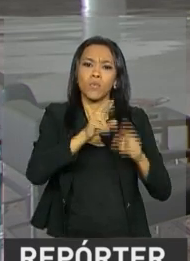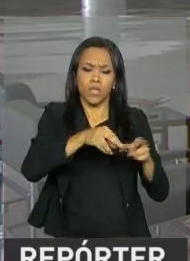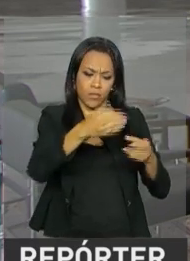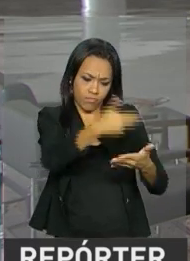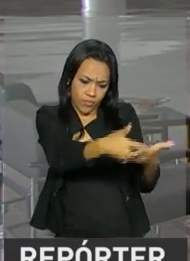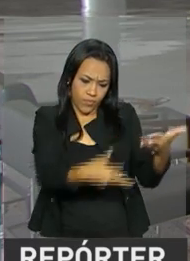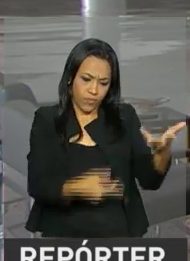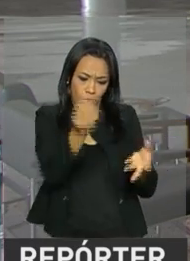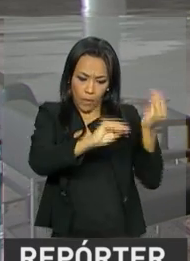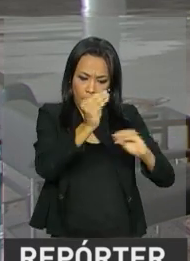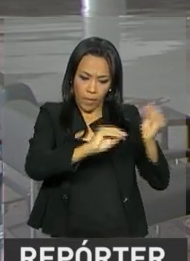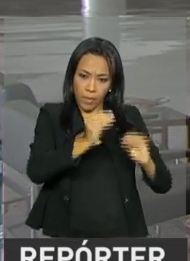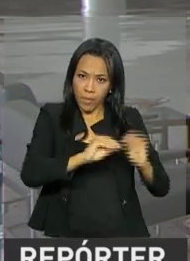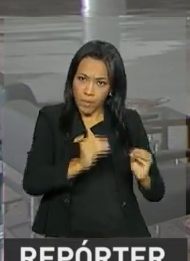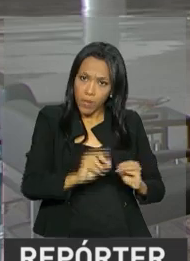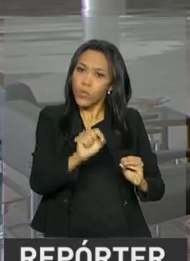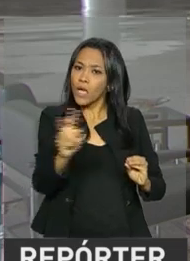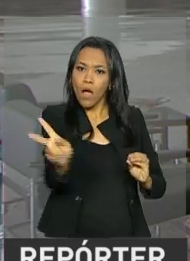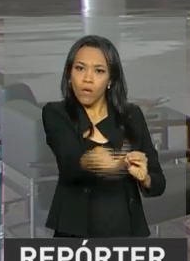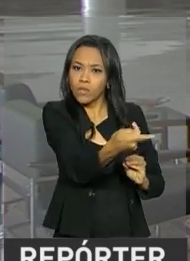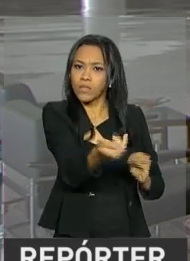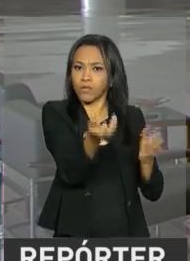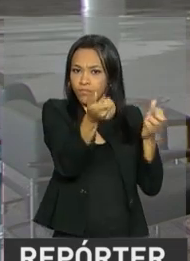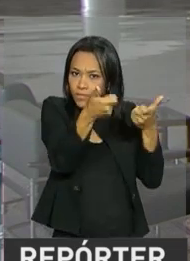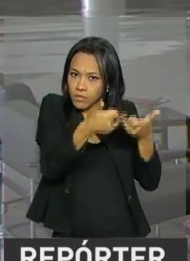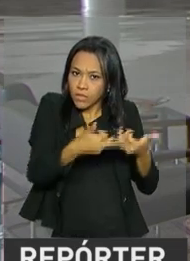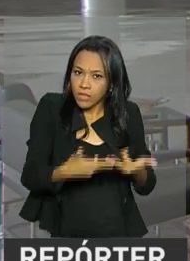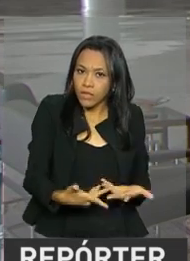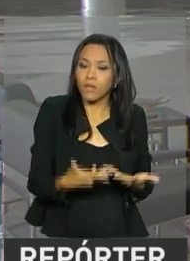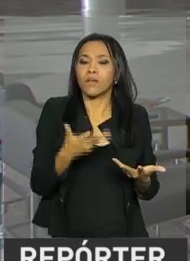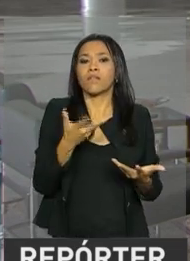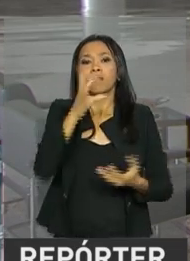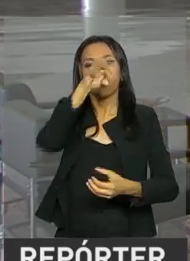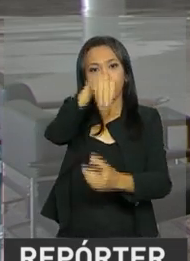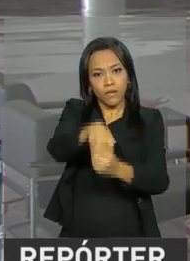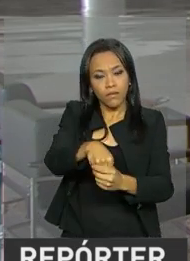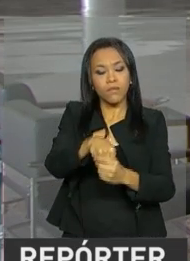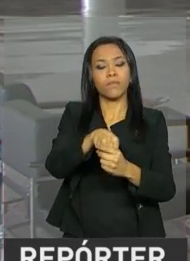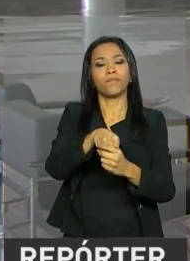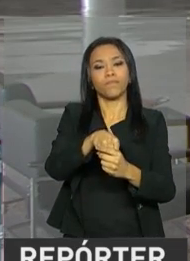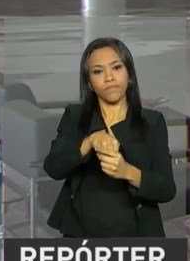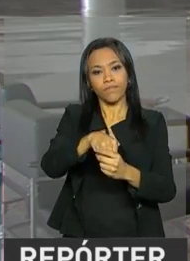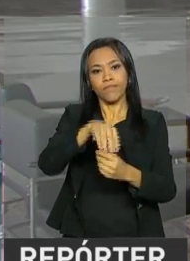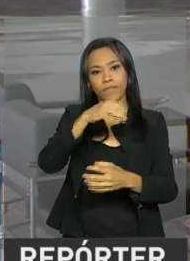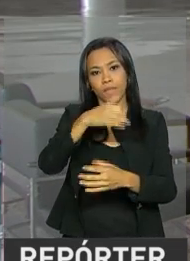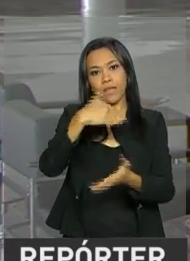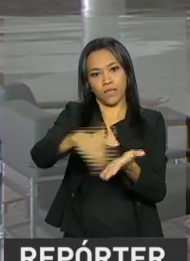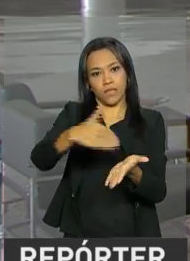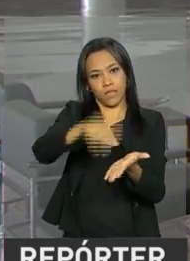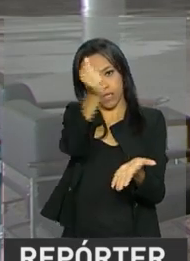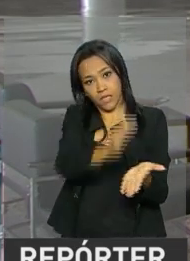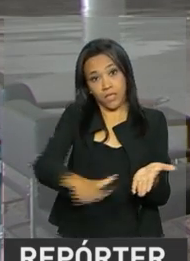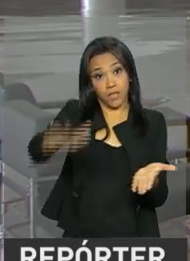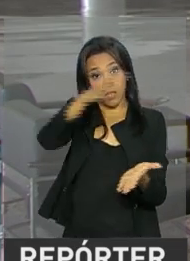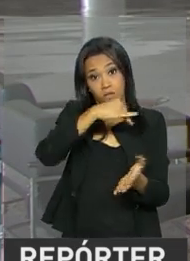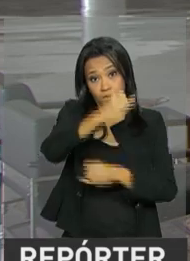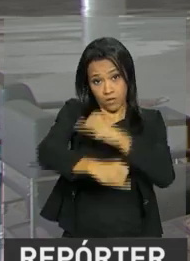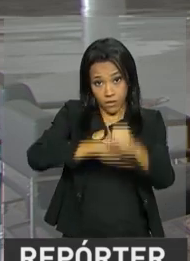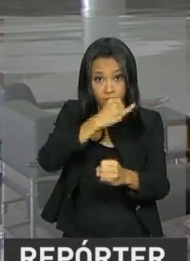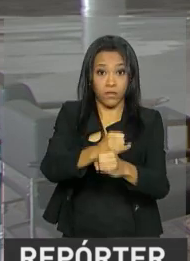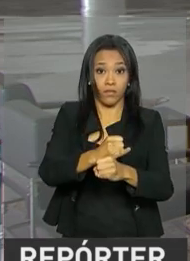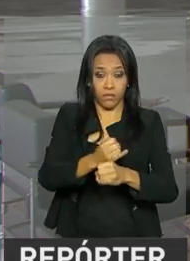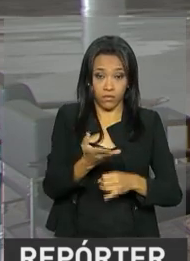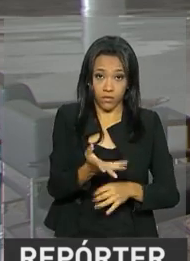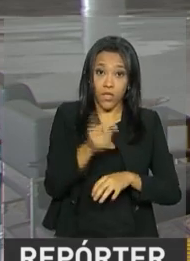de informações sobre desastres disponível na página da secretaria nacional da Defesa Civil na